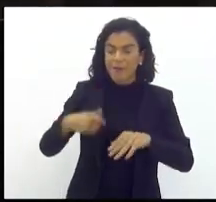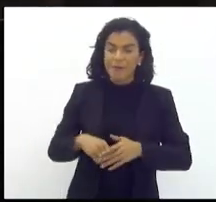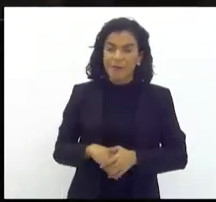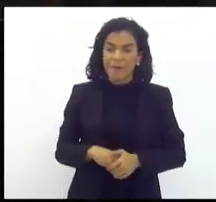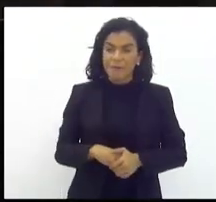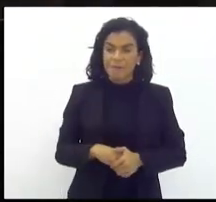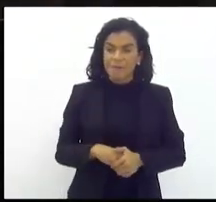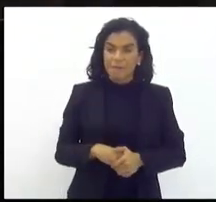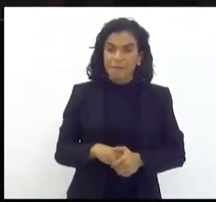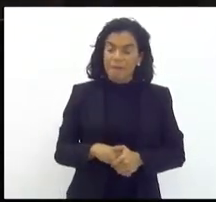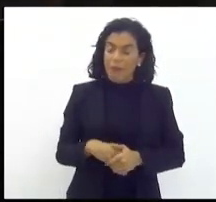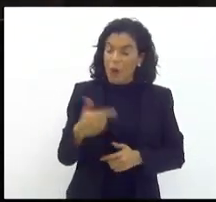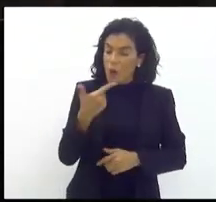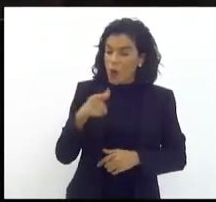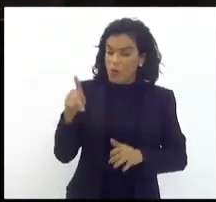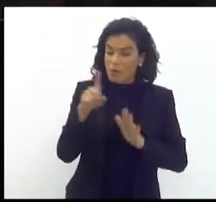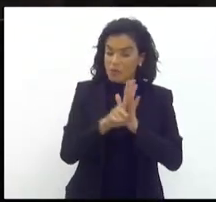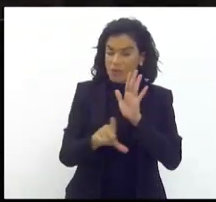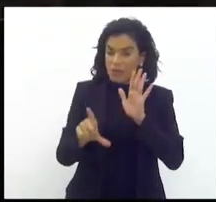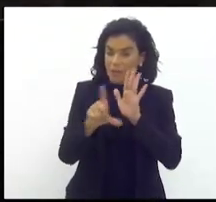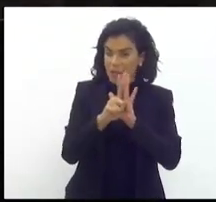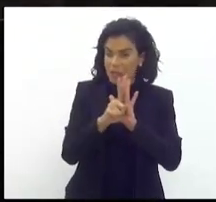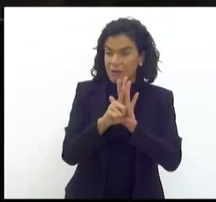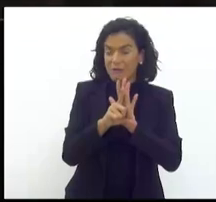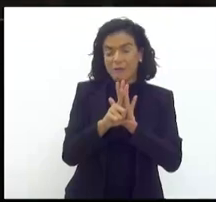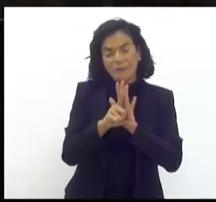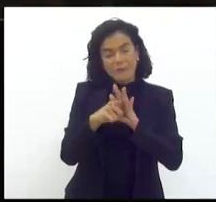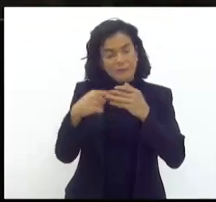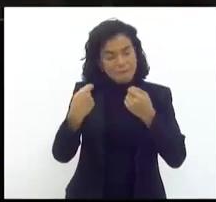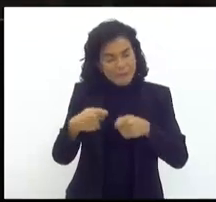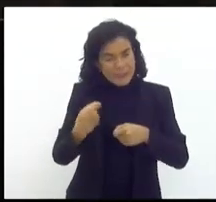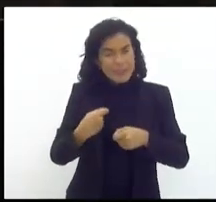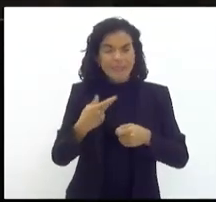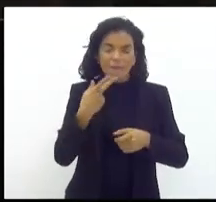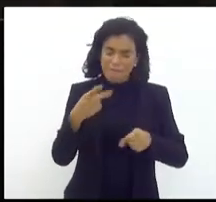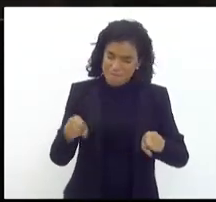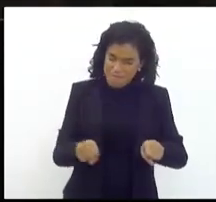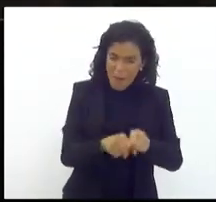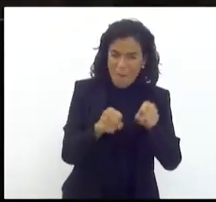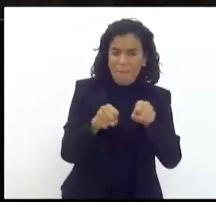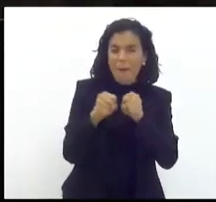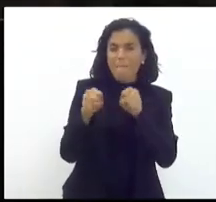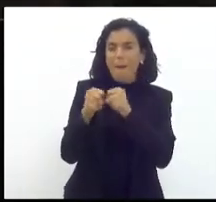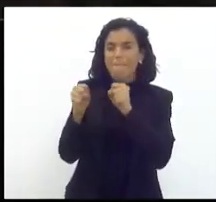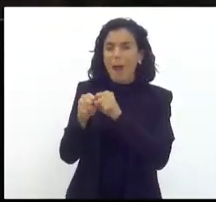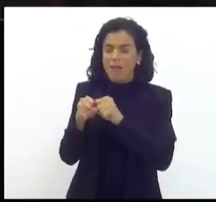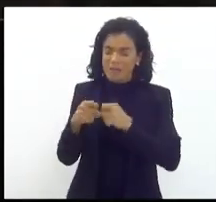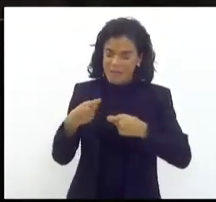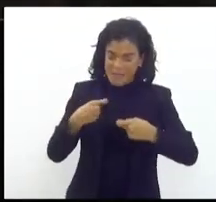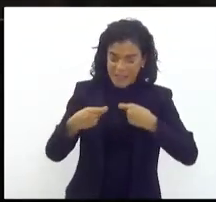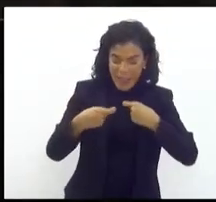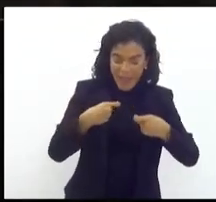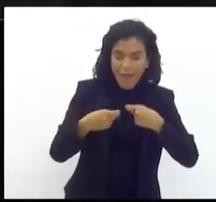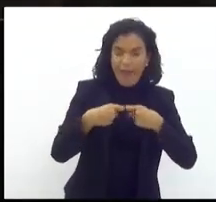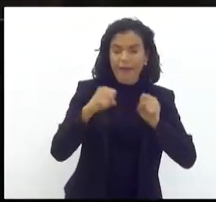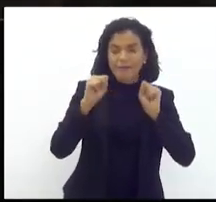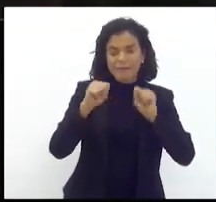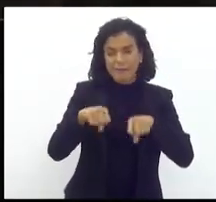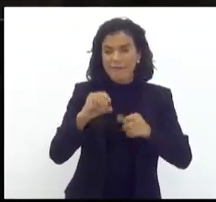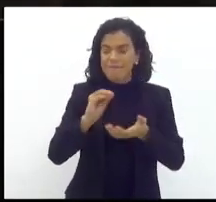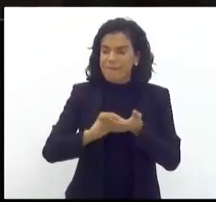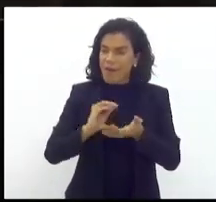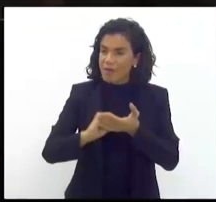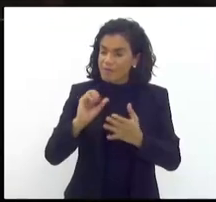E aí um outro projeto de lei e eu tenho que falar esses impactos dessa lógica de guerra dessa lógica de insegurança